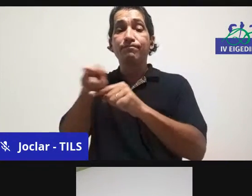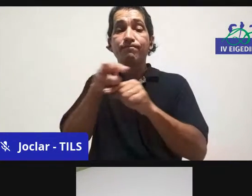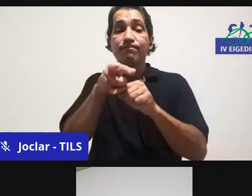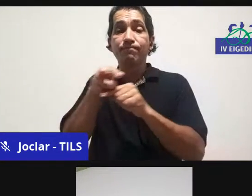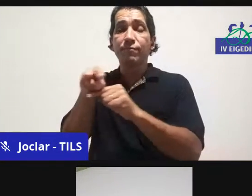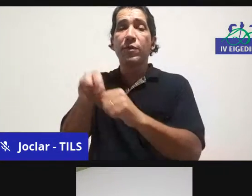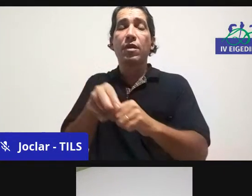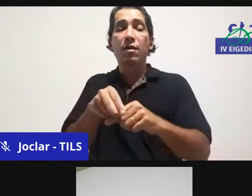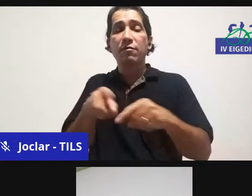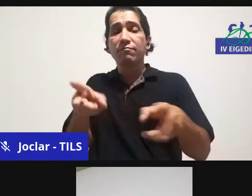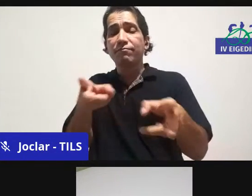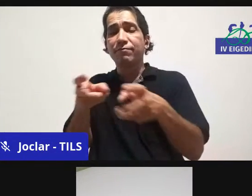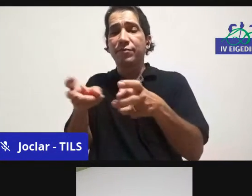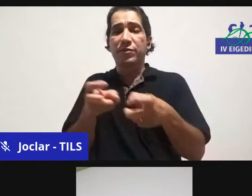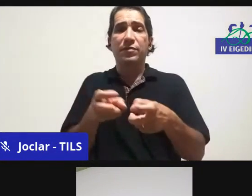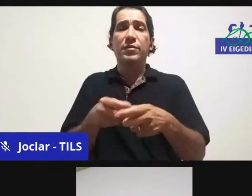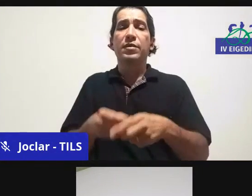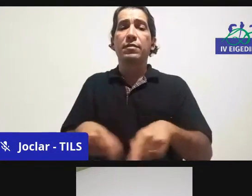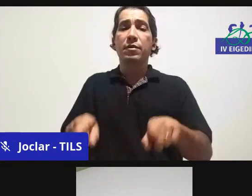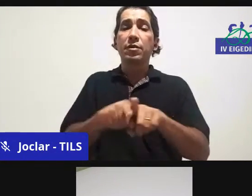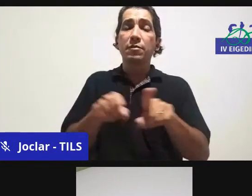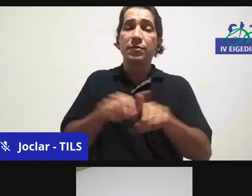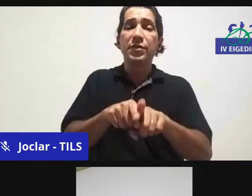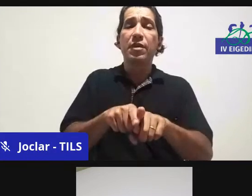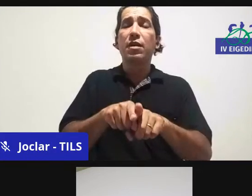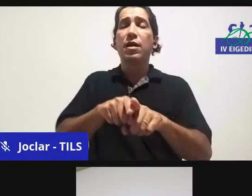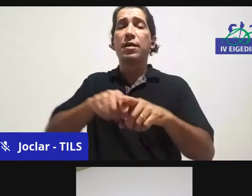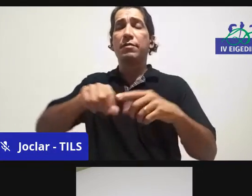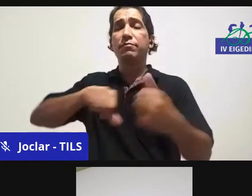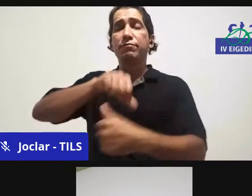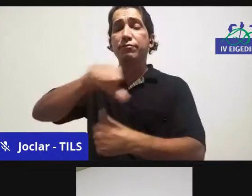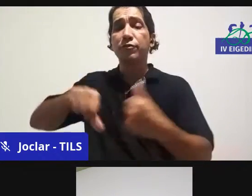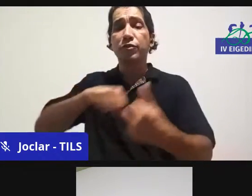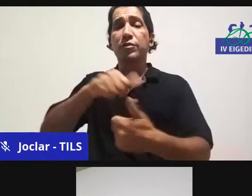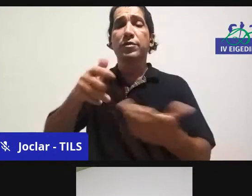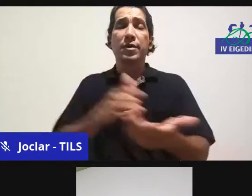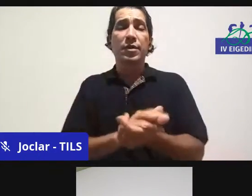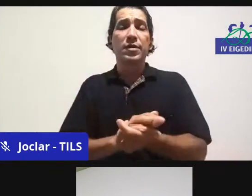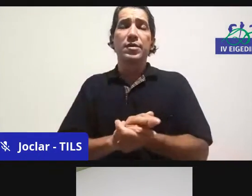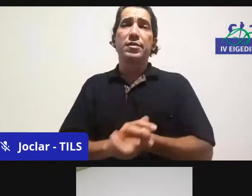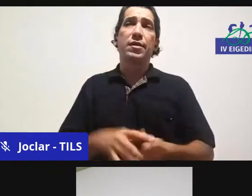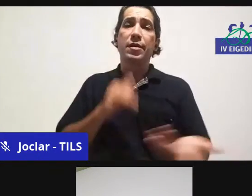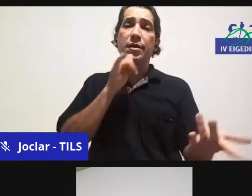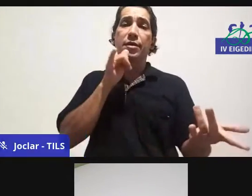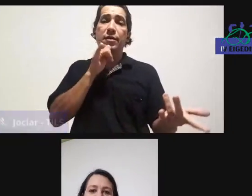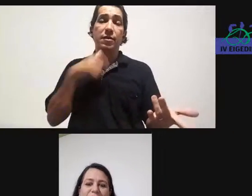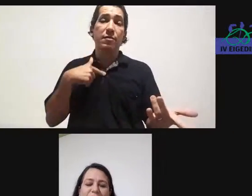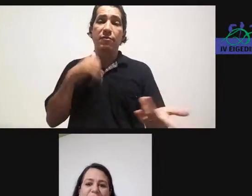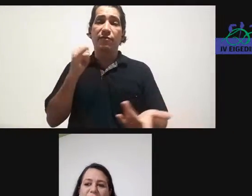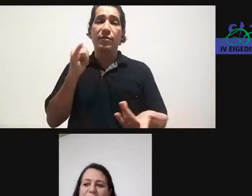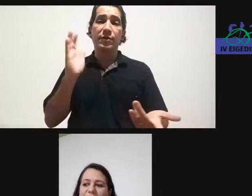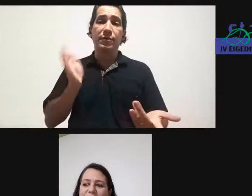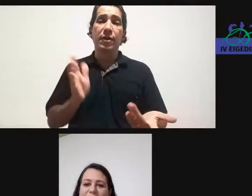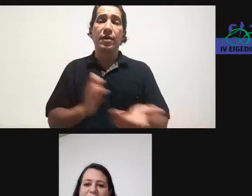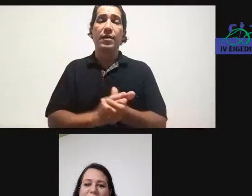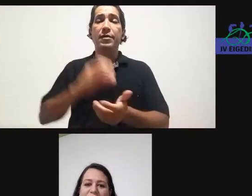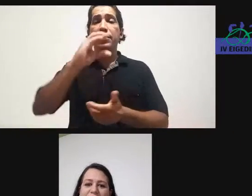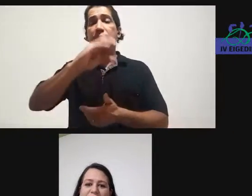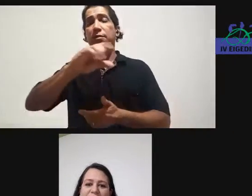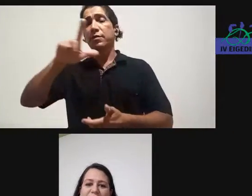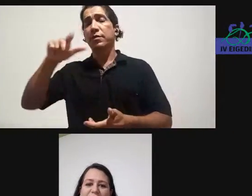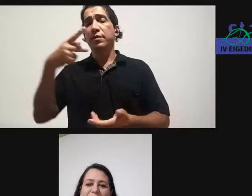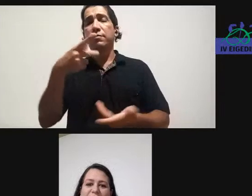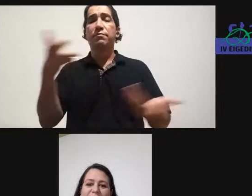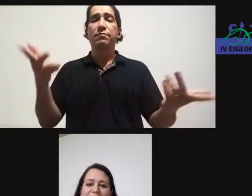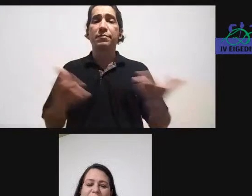né? Muitas delas, conforme eu falei, até já com um CLP, quer dizer, ele já tinha o processo de computerização,